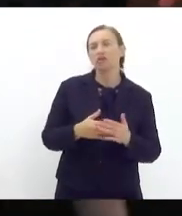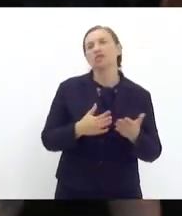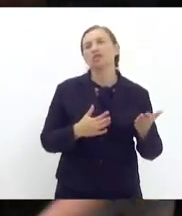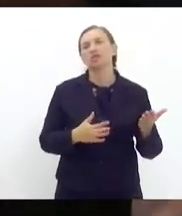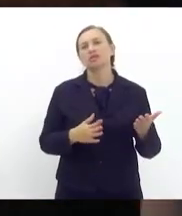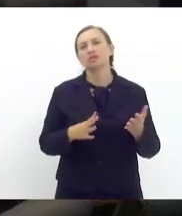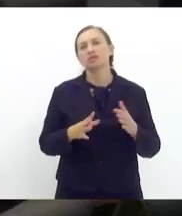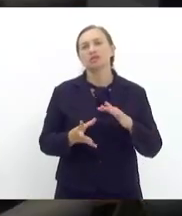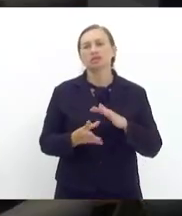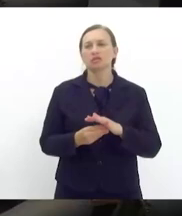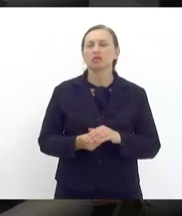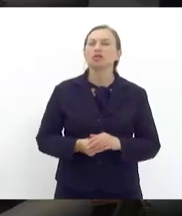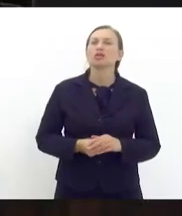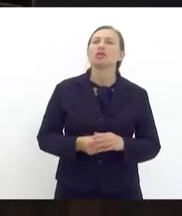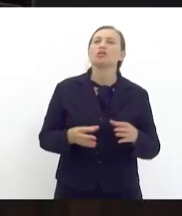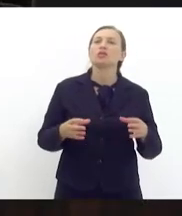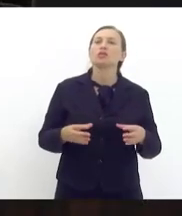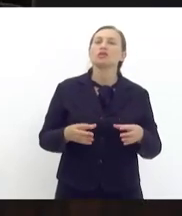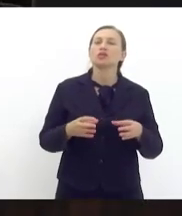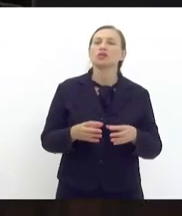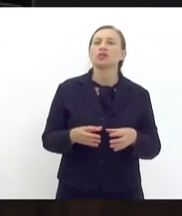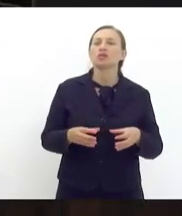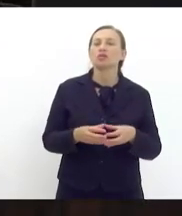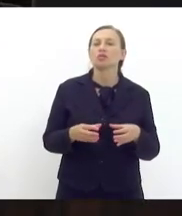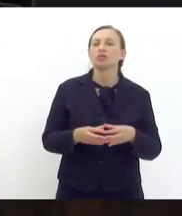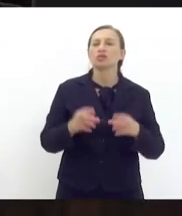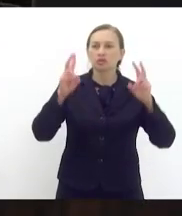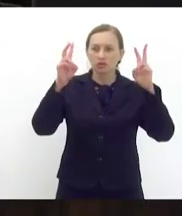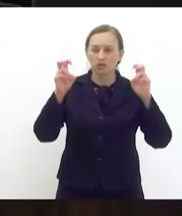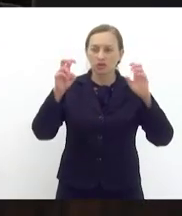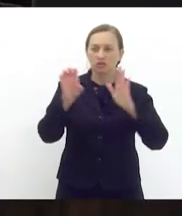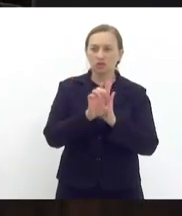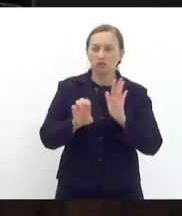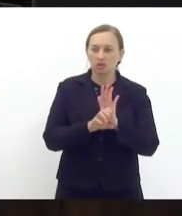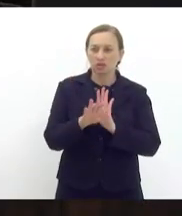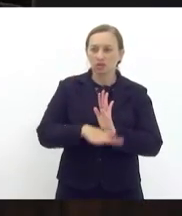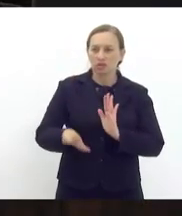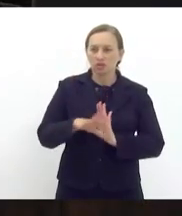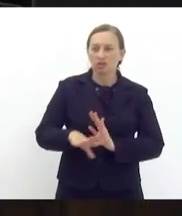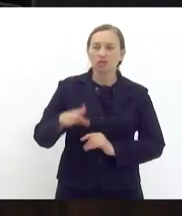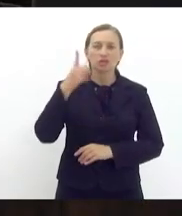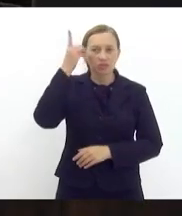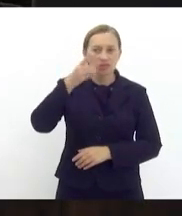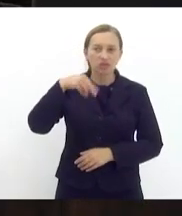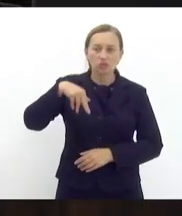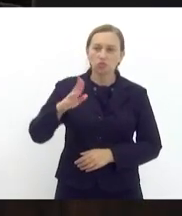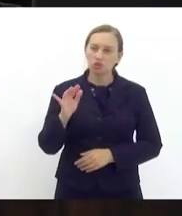pela comissão de assuntos da criança adolescente idoso deputado Munir Neto